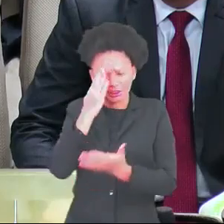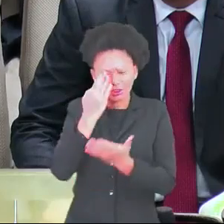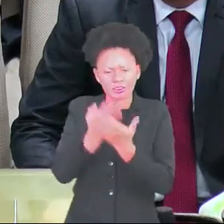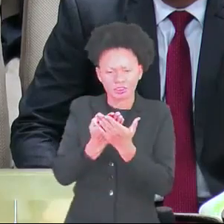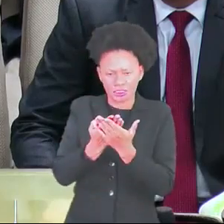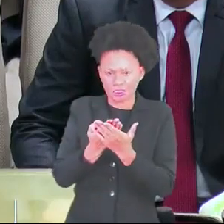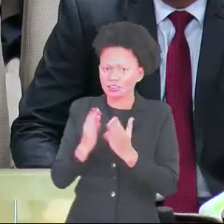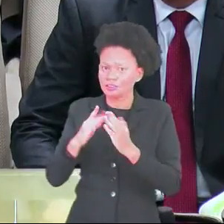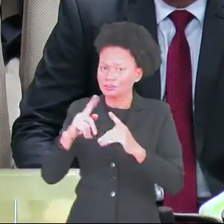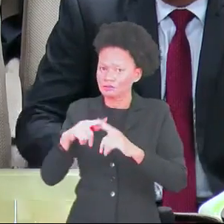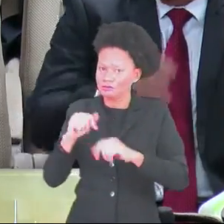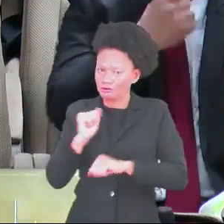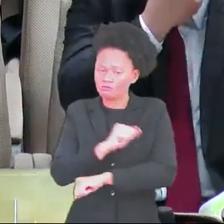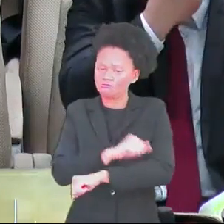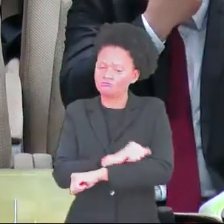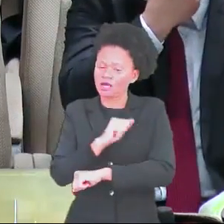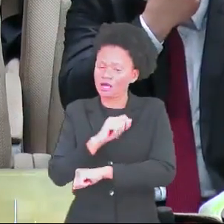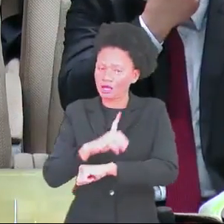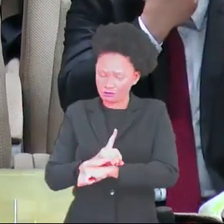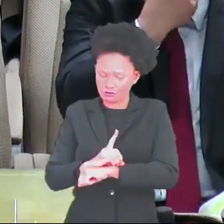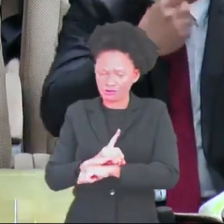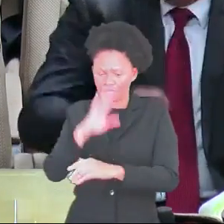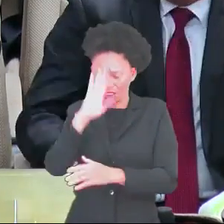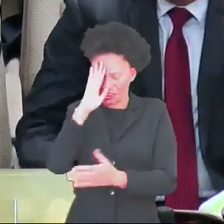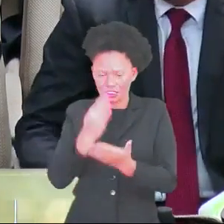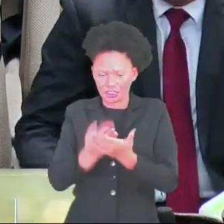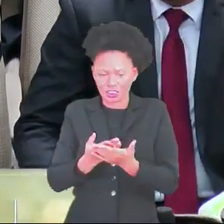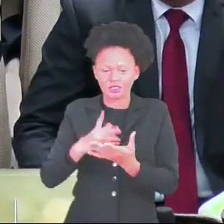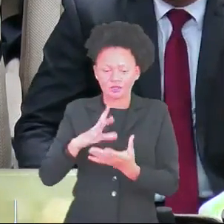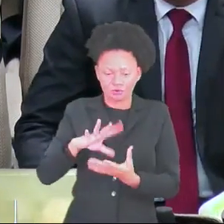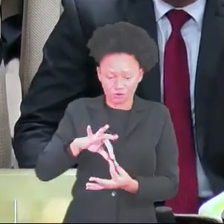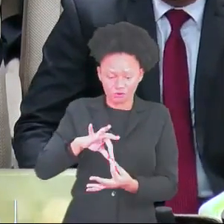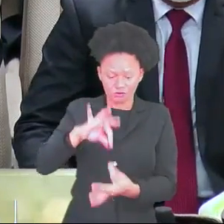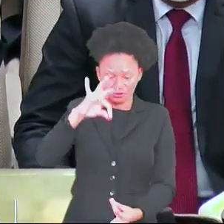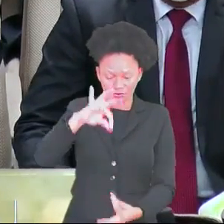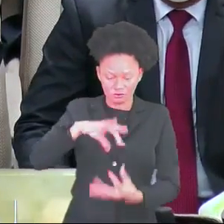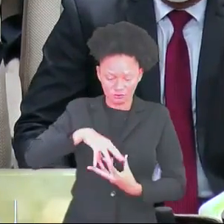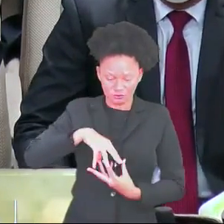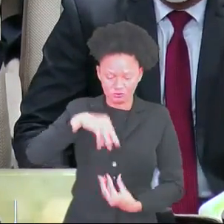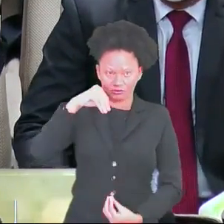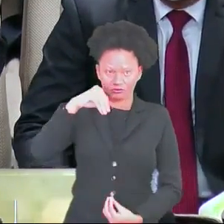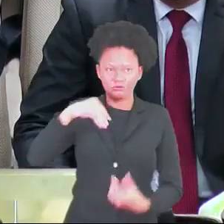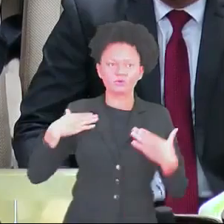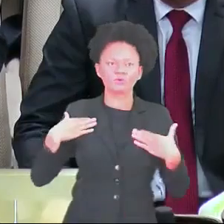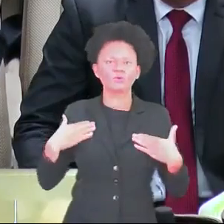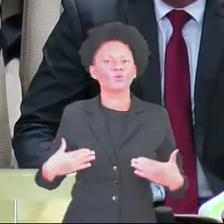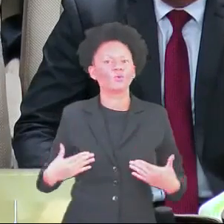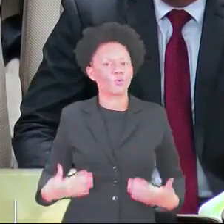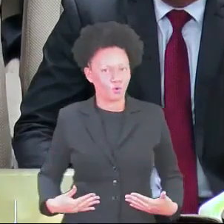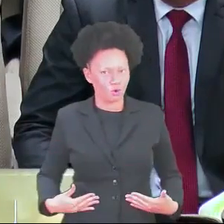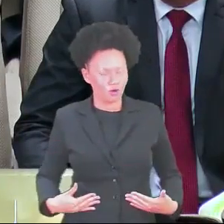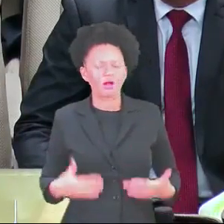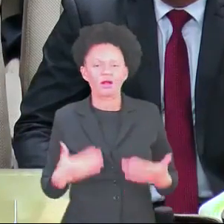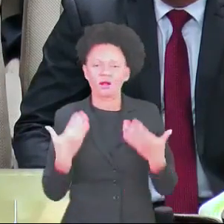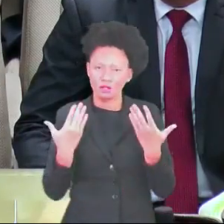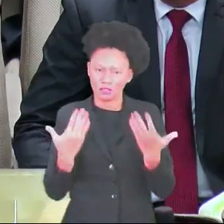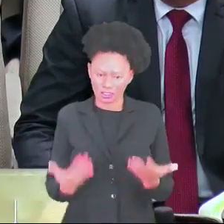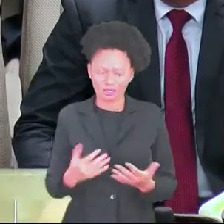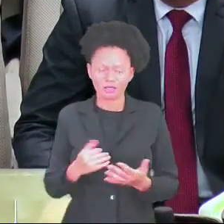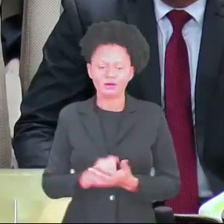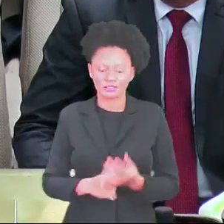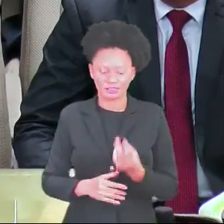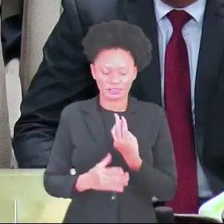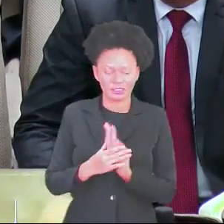crê que nós somos um espírito, que temos uma alma e habitamos no corpo. Isso é uma tricotomia.